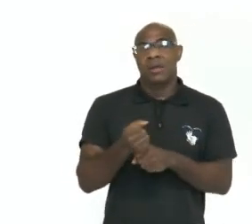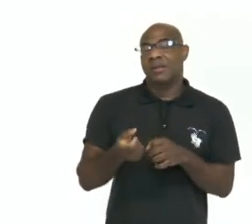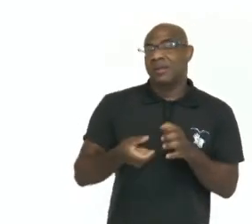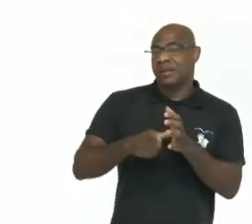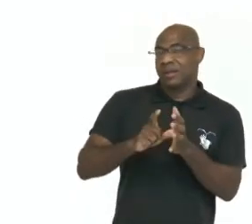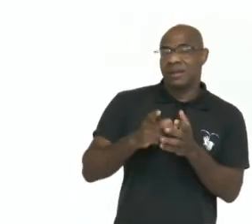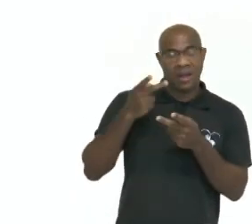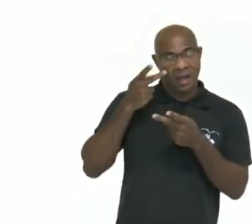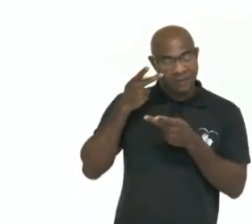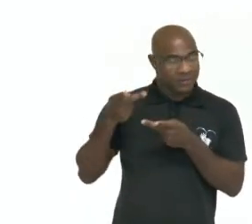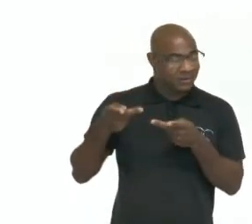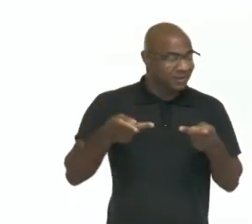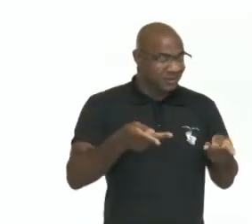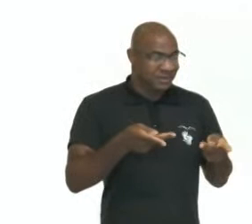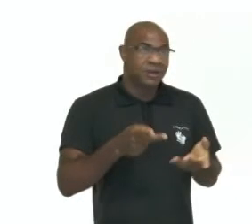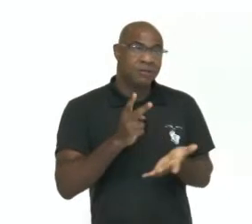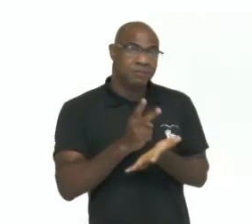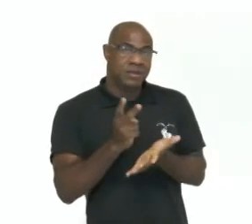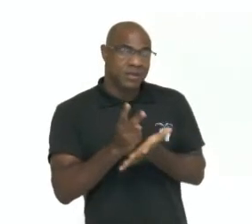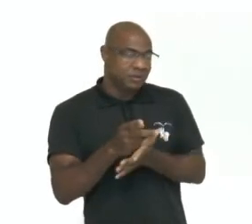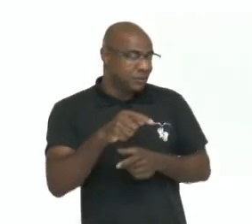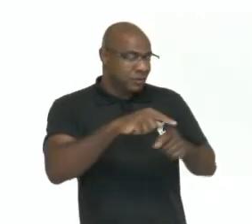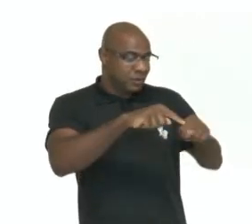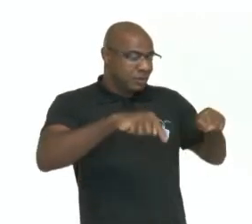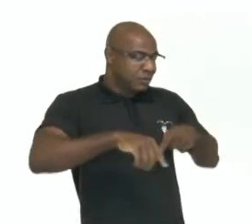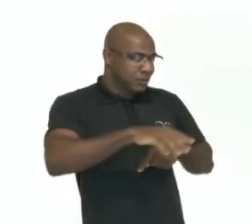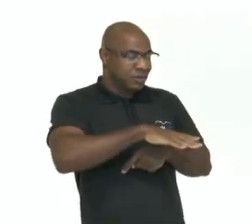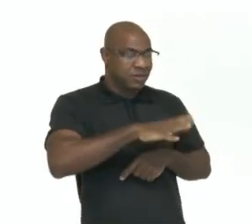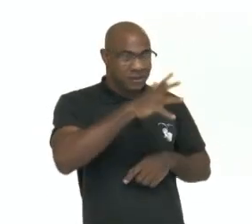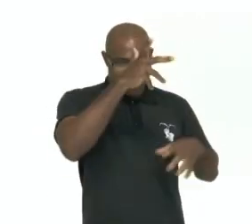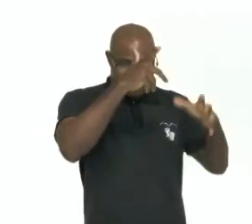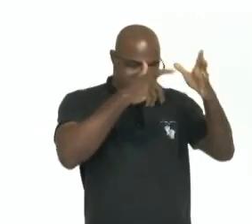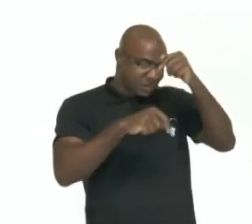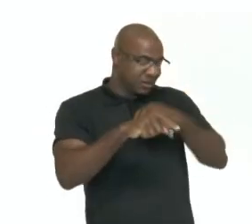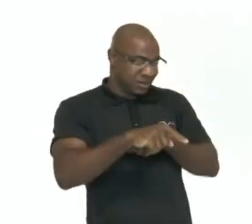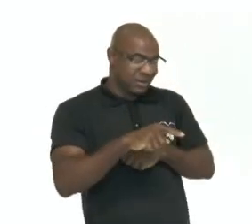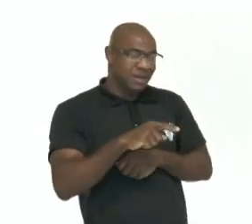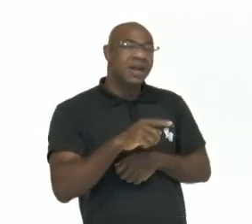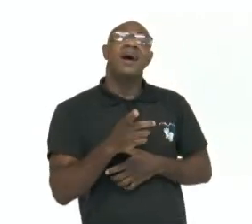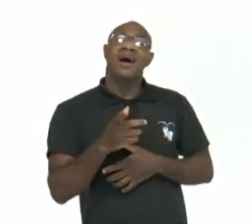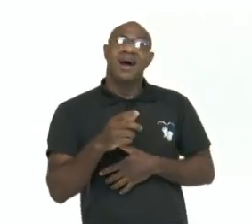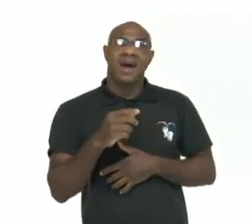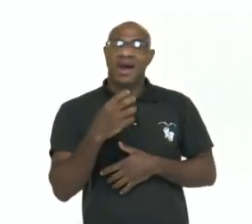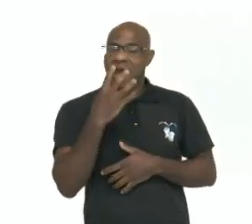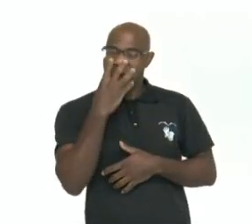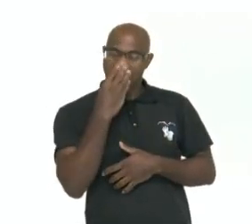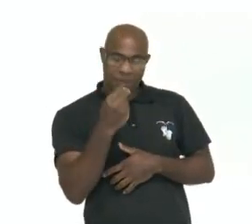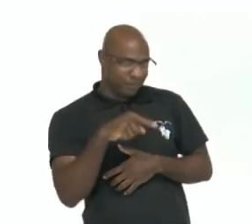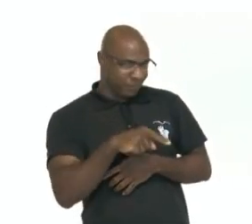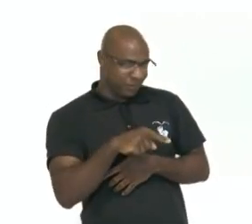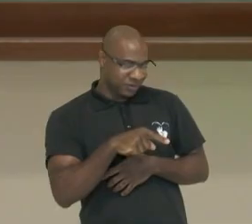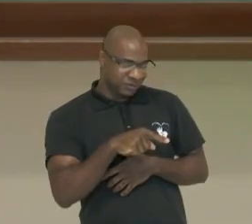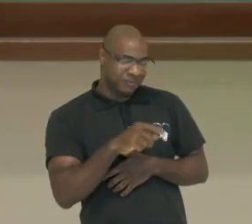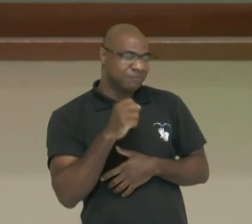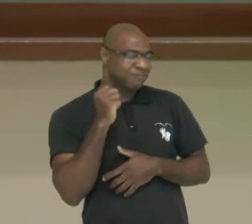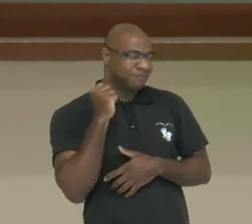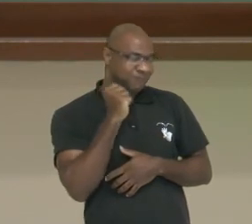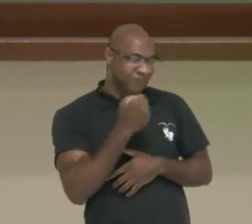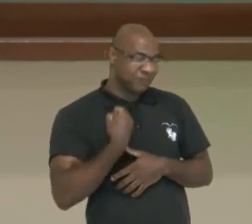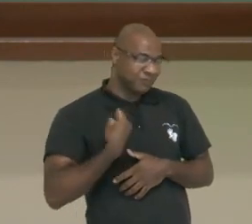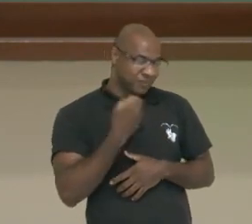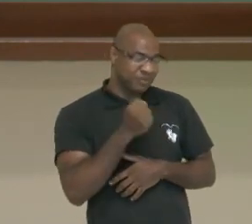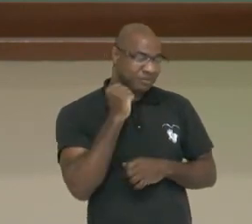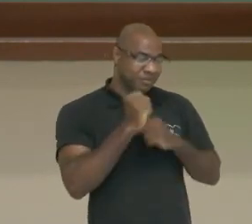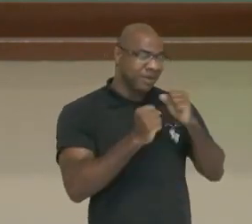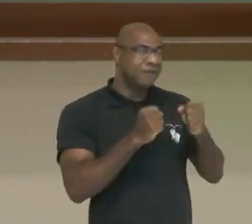visita de uma raposa ao mesmo galinheiro terminou do jeito oposto, com a raposa viva após matar várias galinhas. Vocês